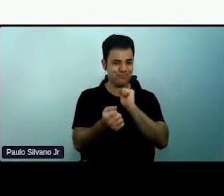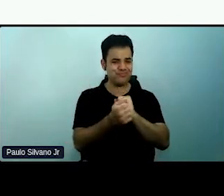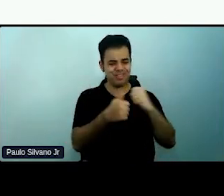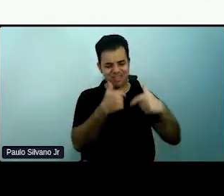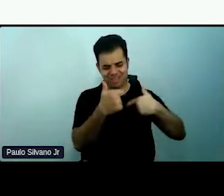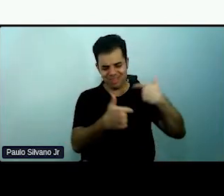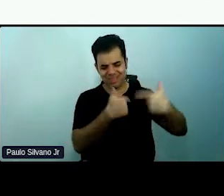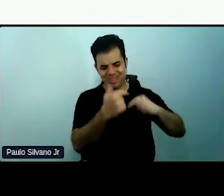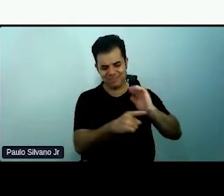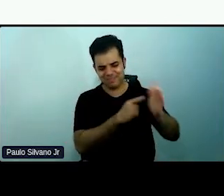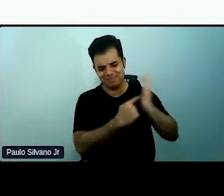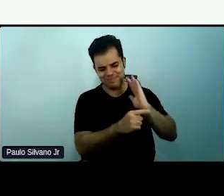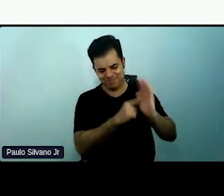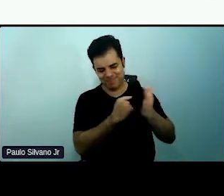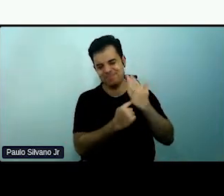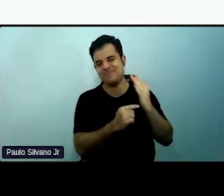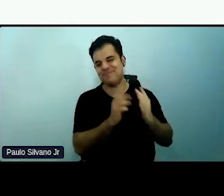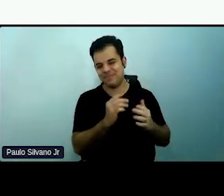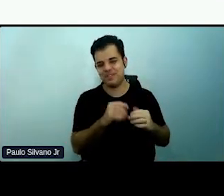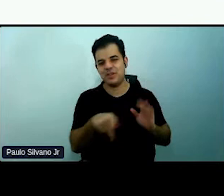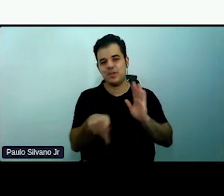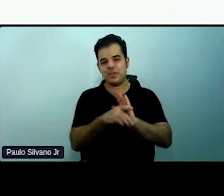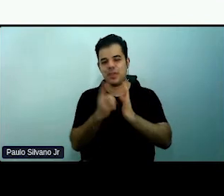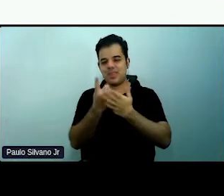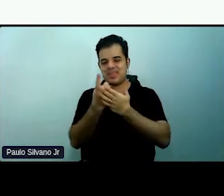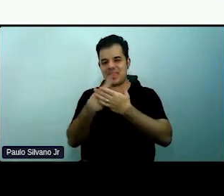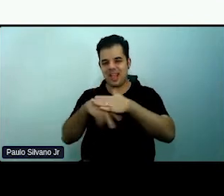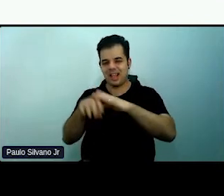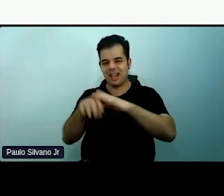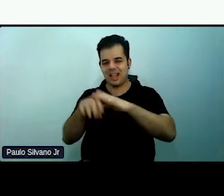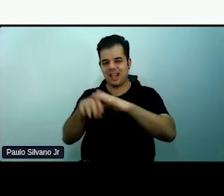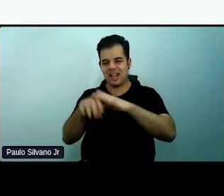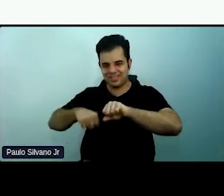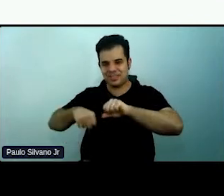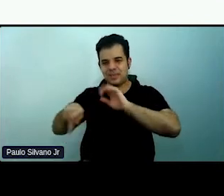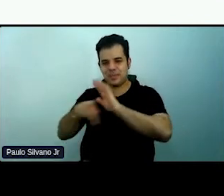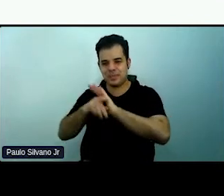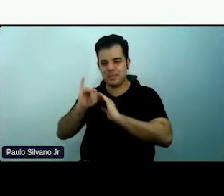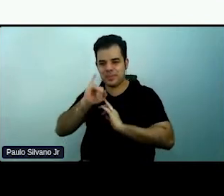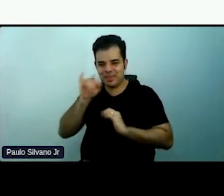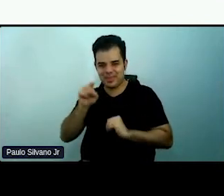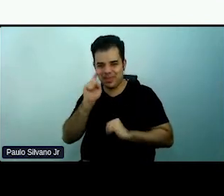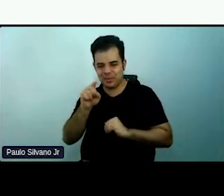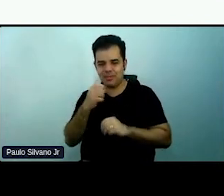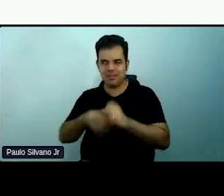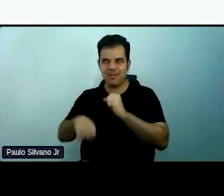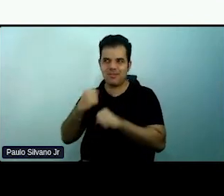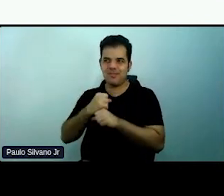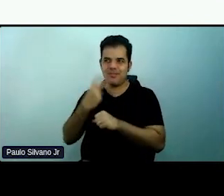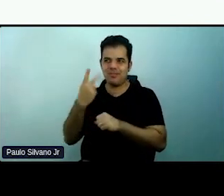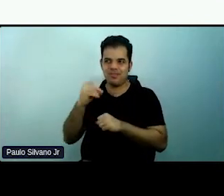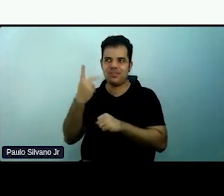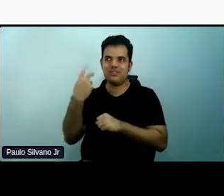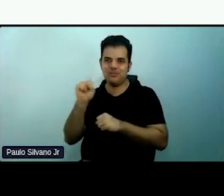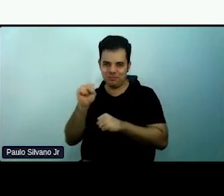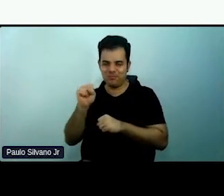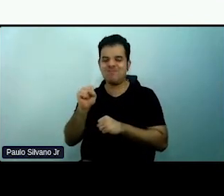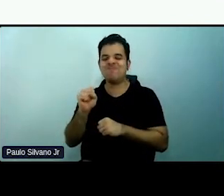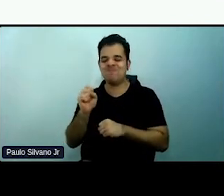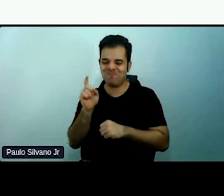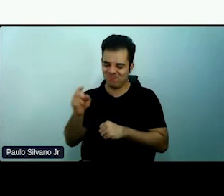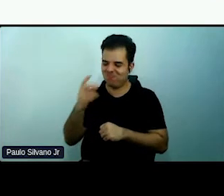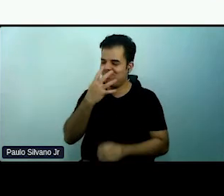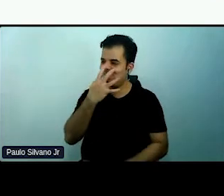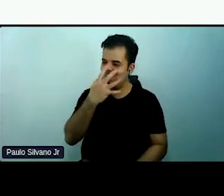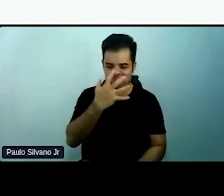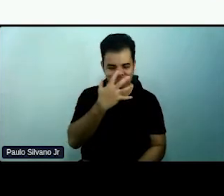lado, trabalhei com ele no Design System do Itaú, lá em 2018, então é um cara que eu